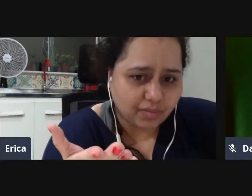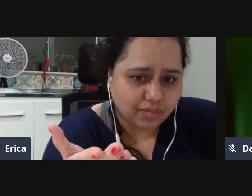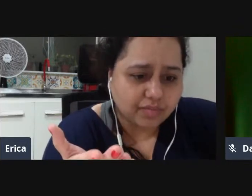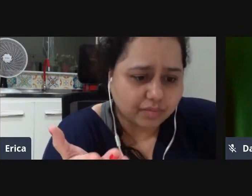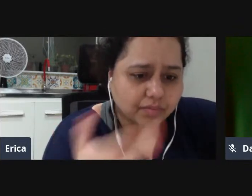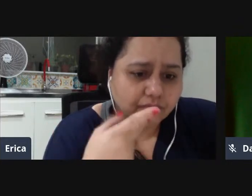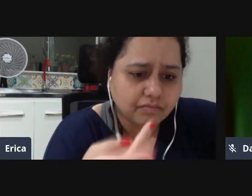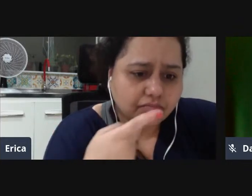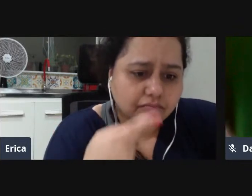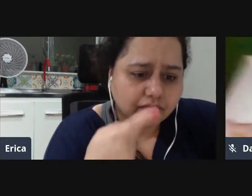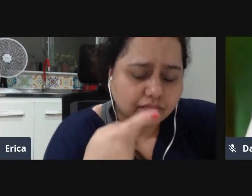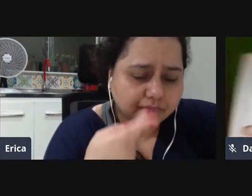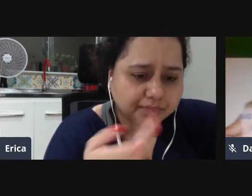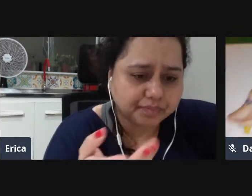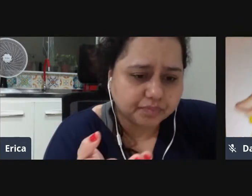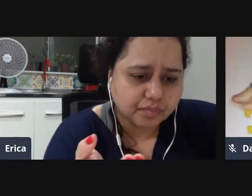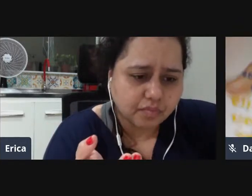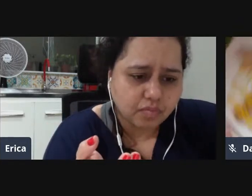Então,